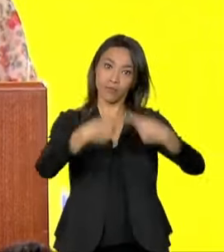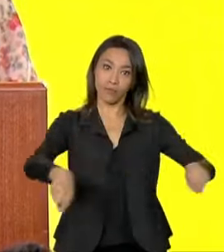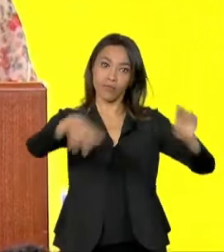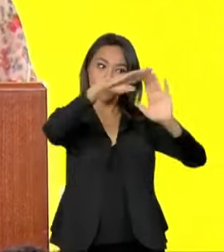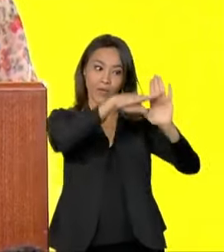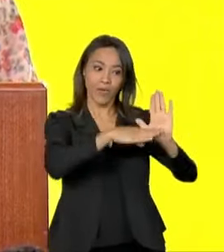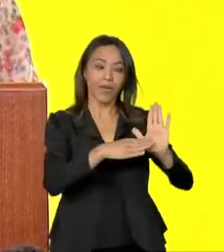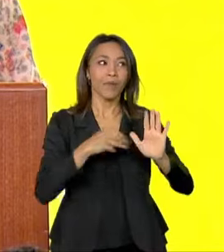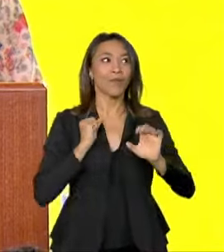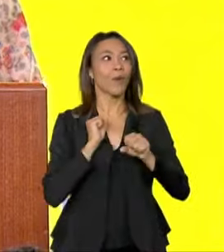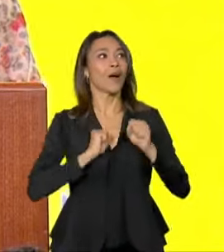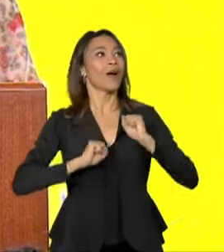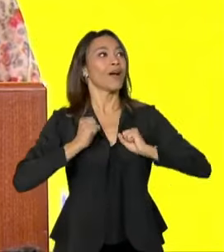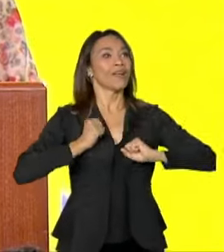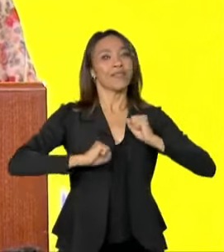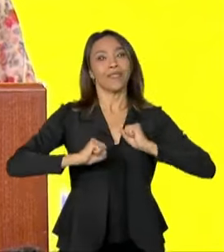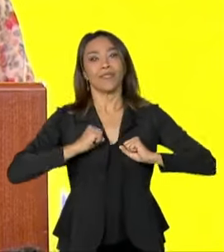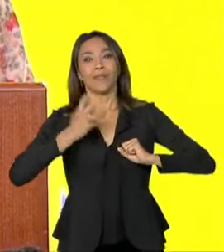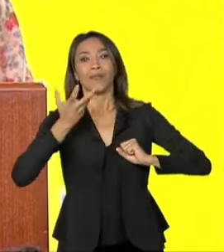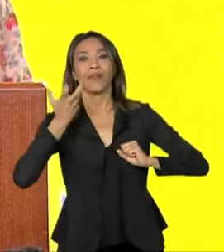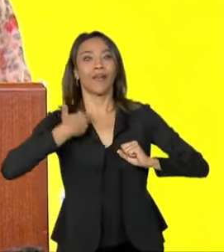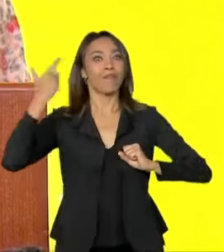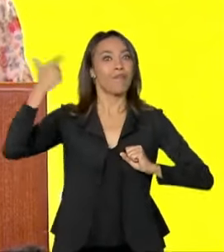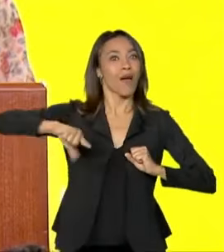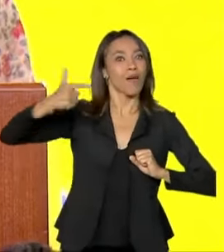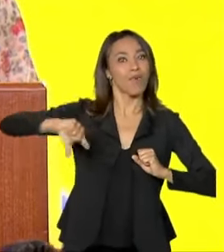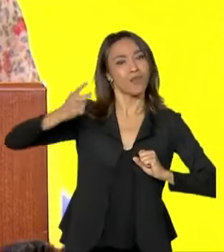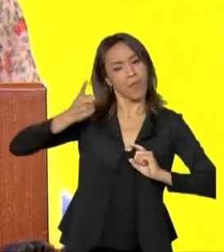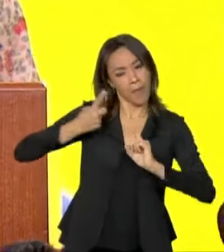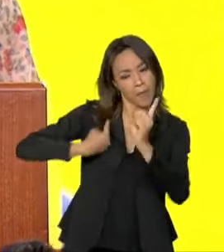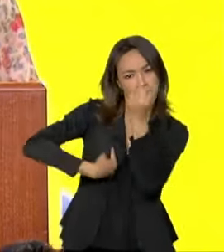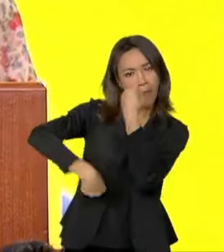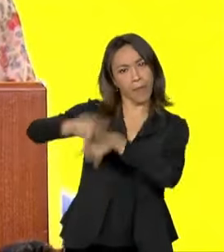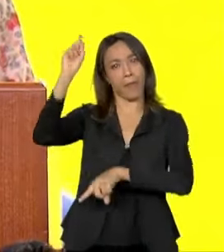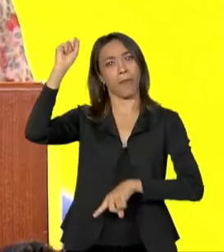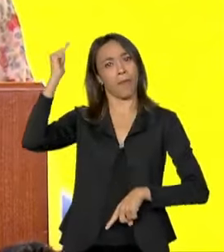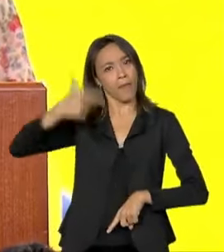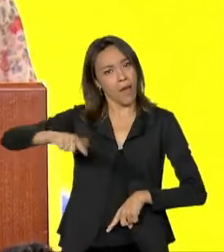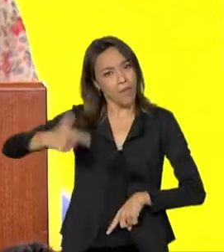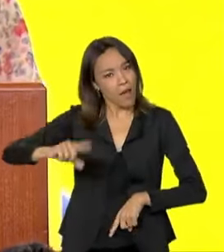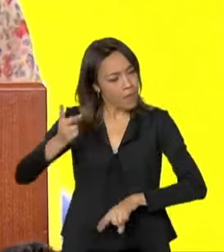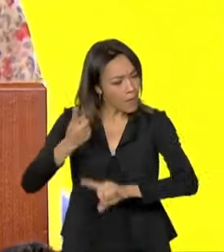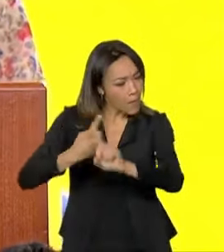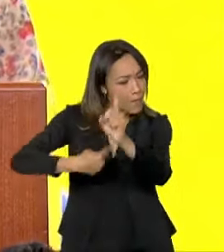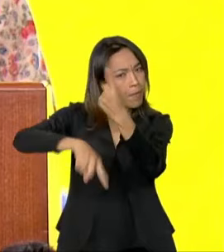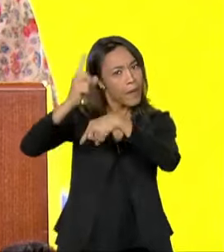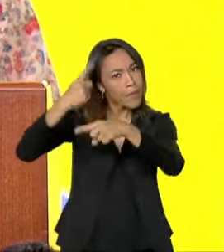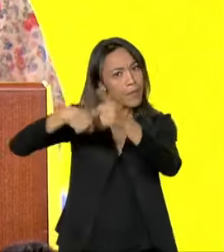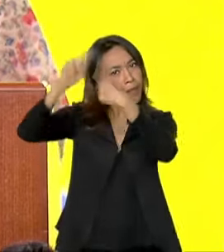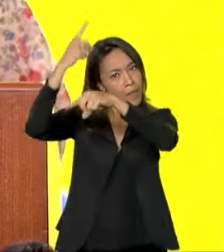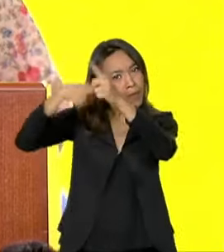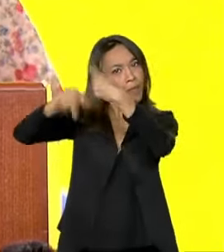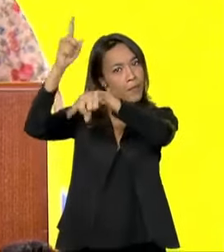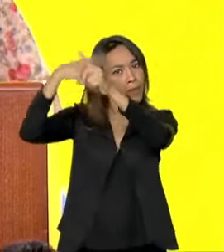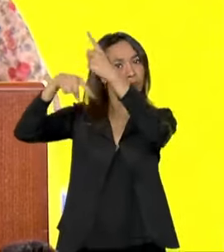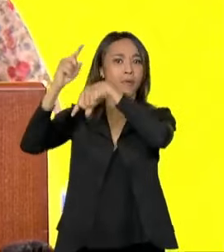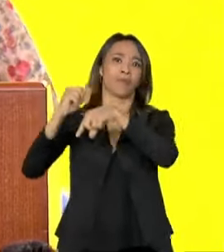na expectativa de crescer cada dia mais, de daqui uns dias eu ter